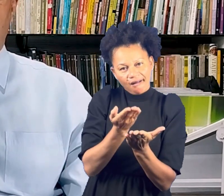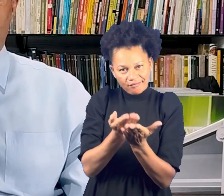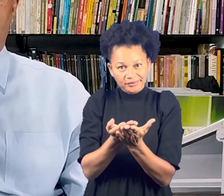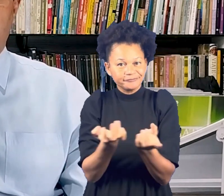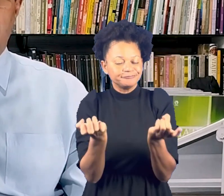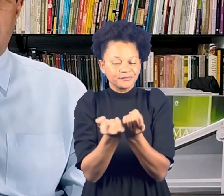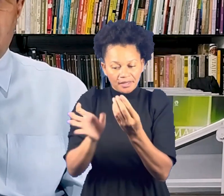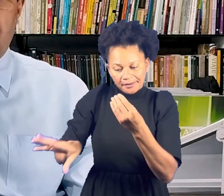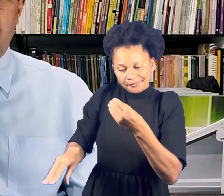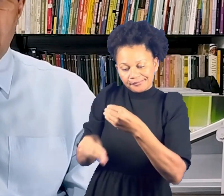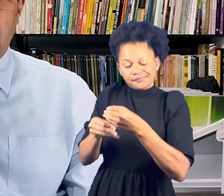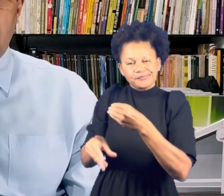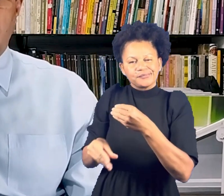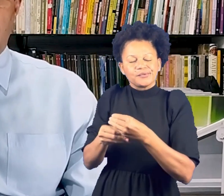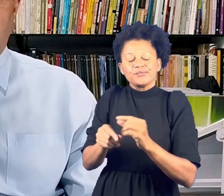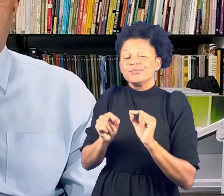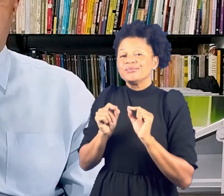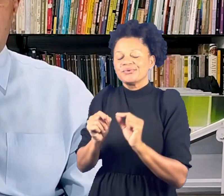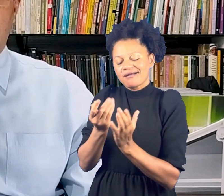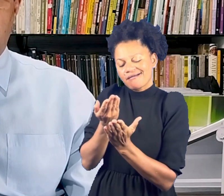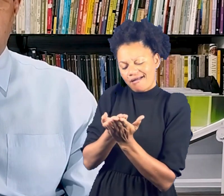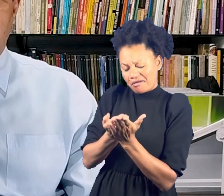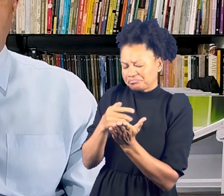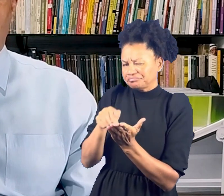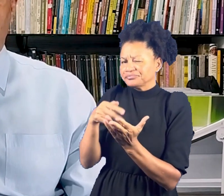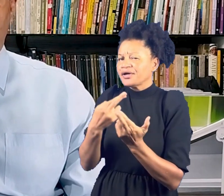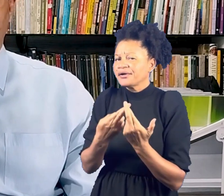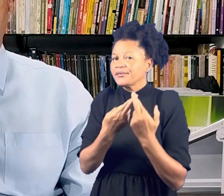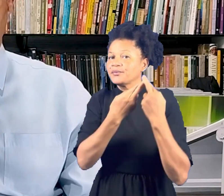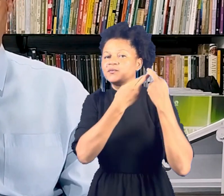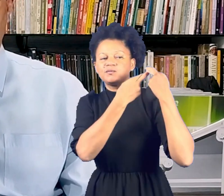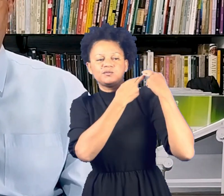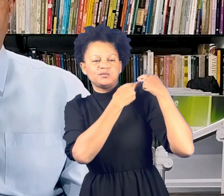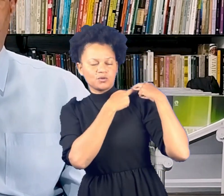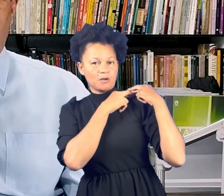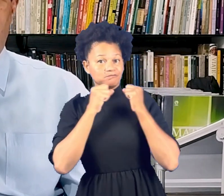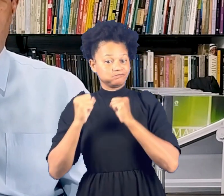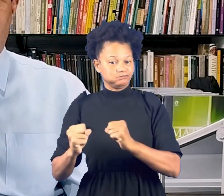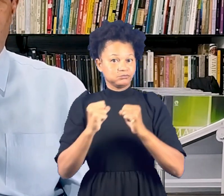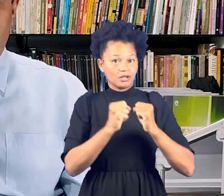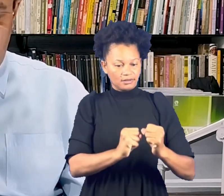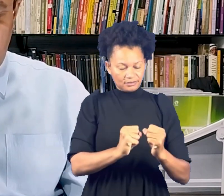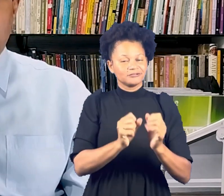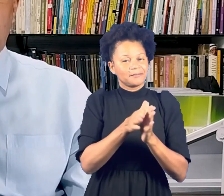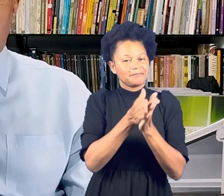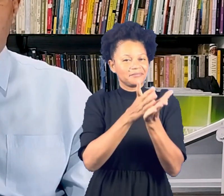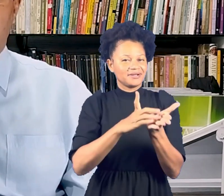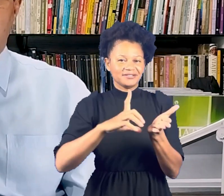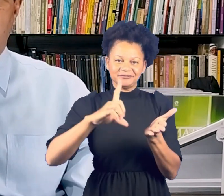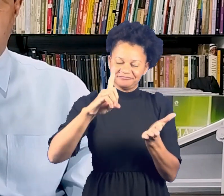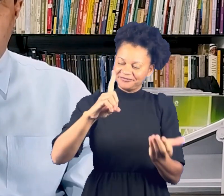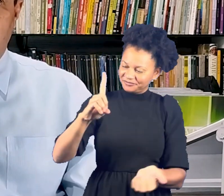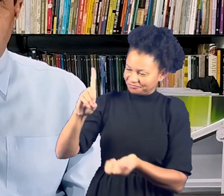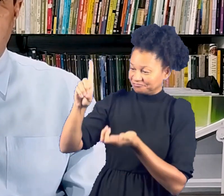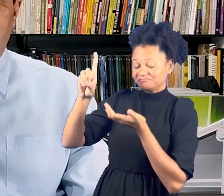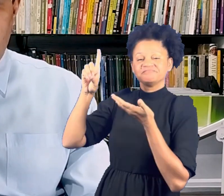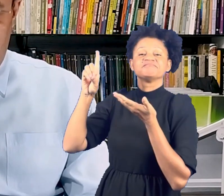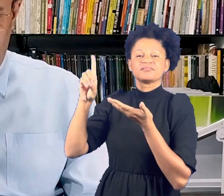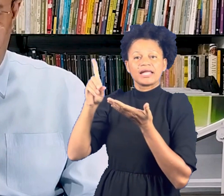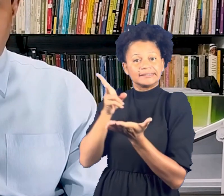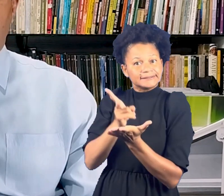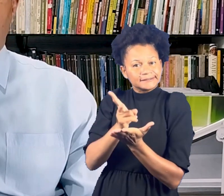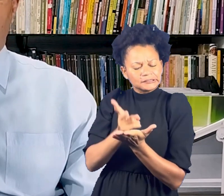Escola Bíblica complementar esta aula que sempre tem um compromisso com a poderosa Palavra de